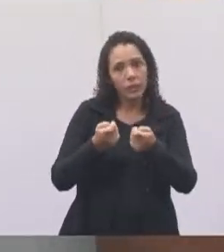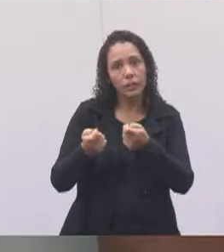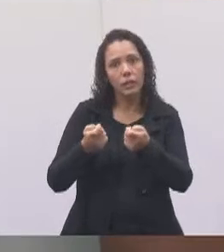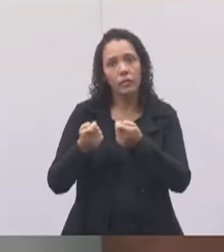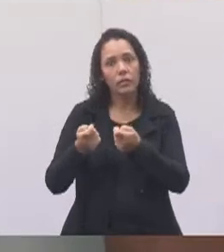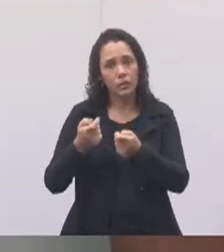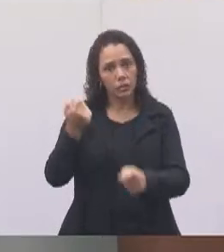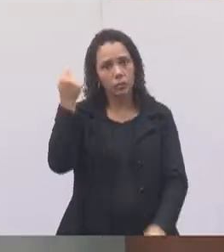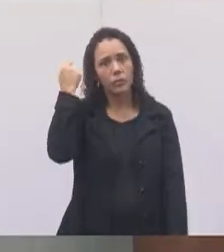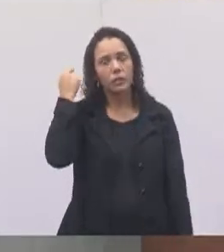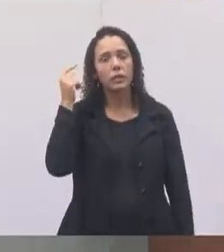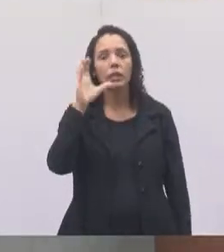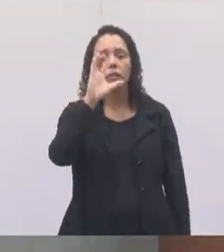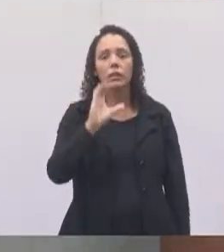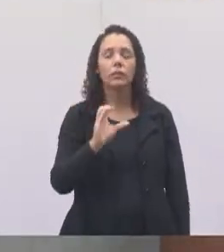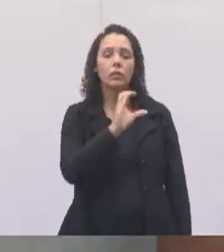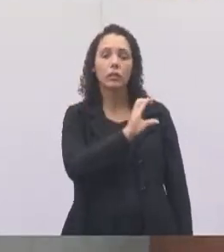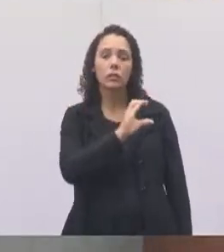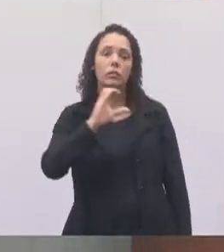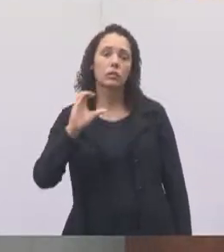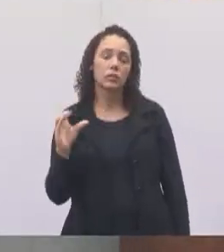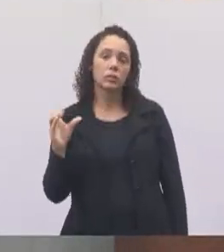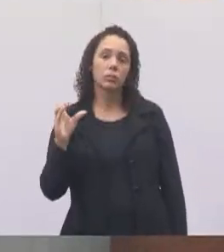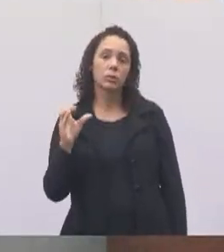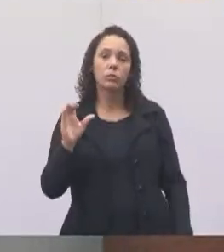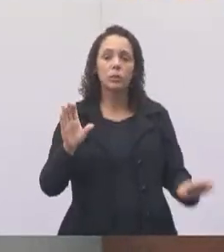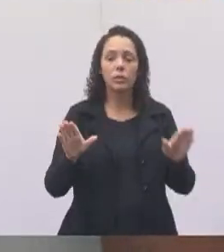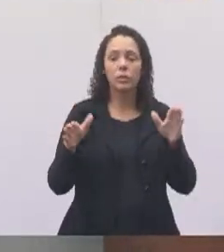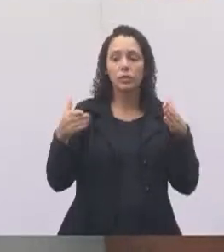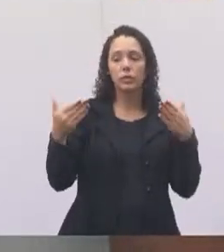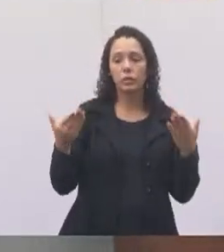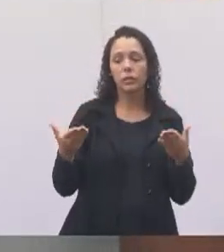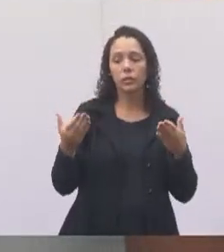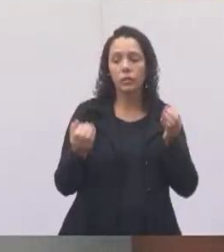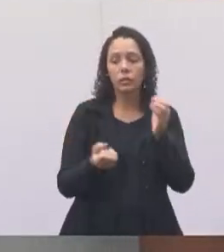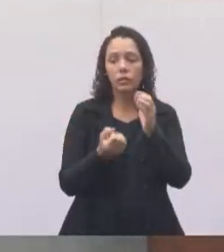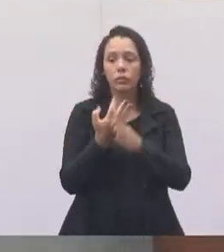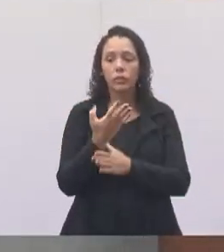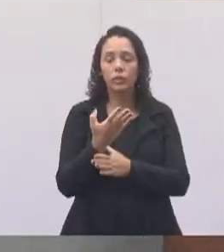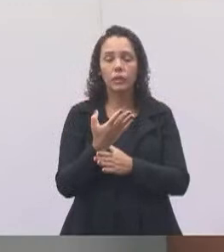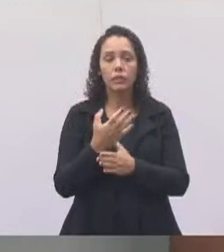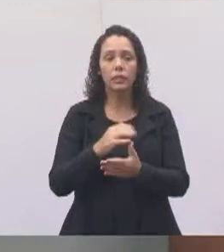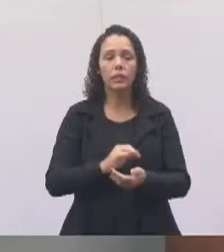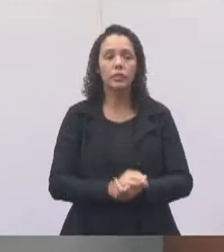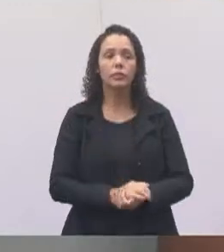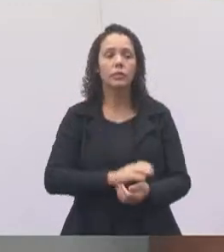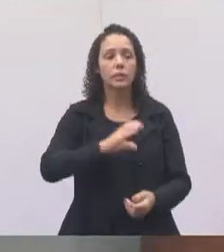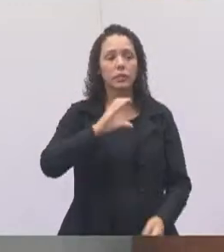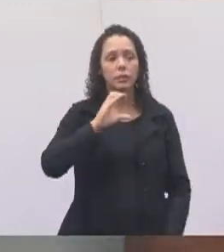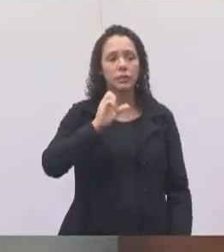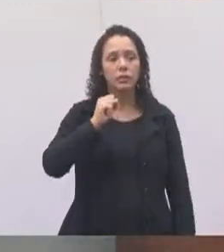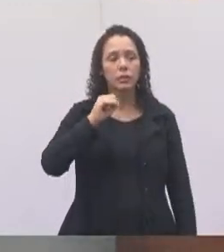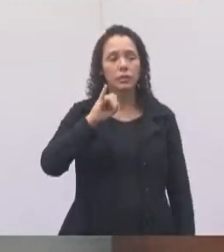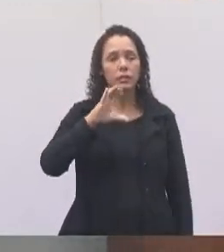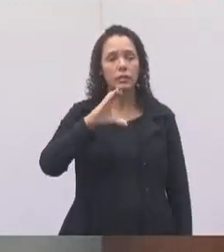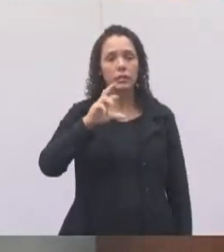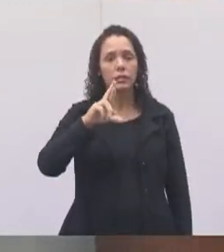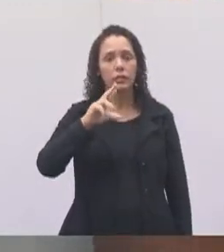época era católica, então foi criado o sincretismo,